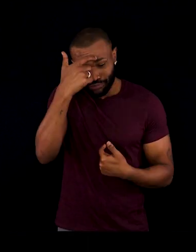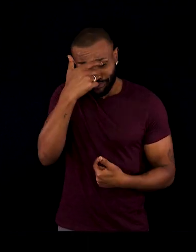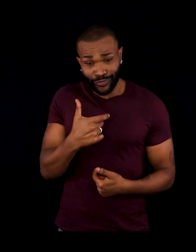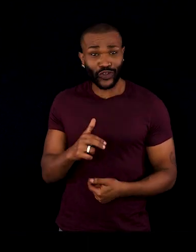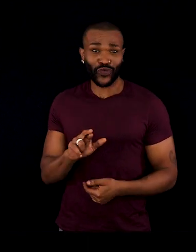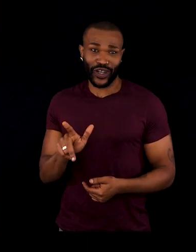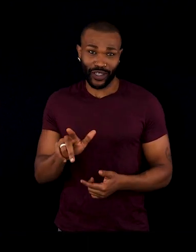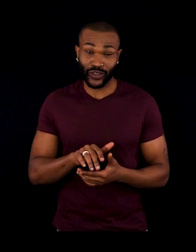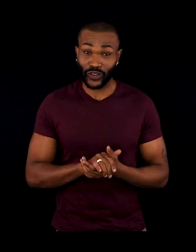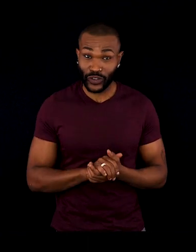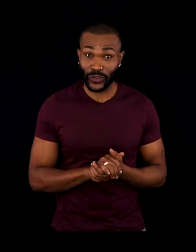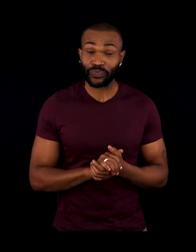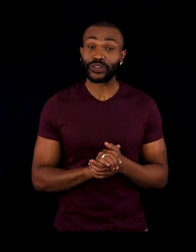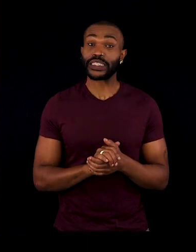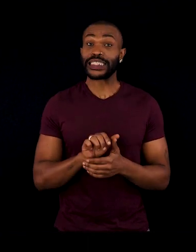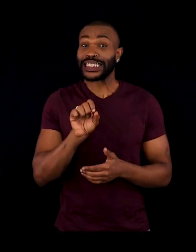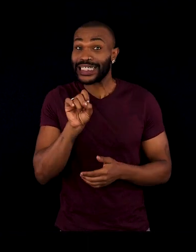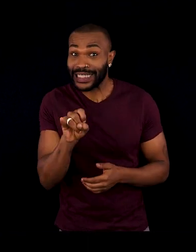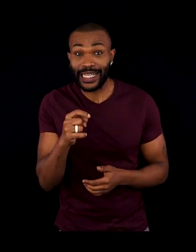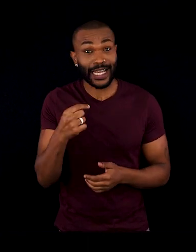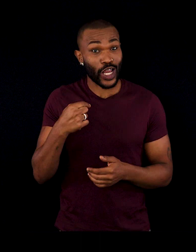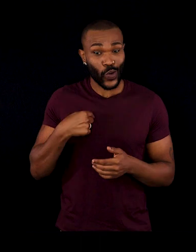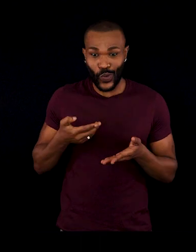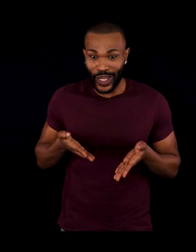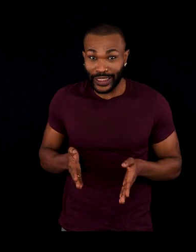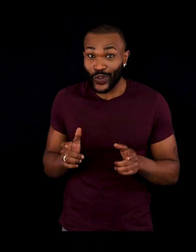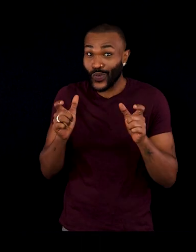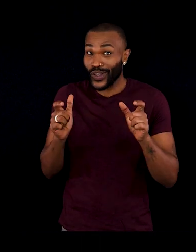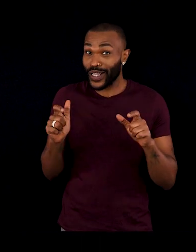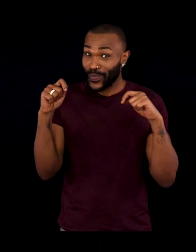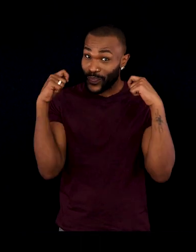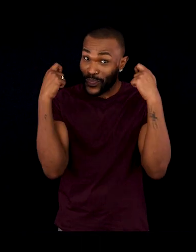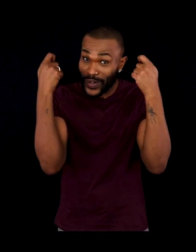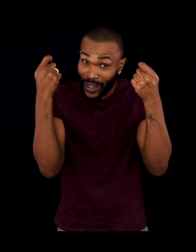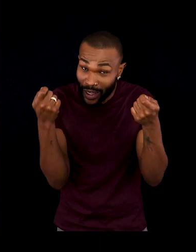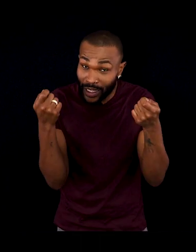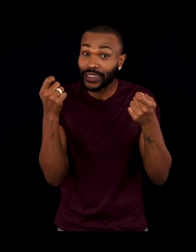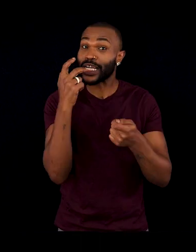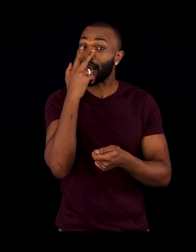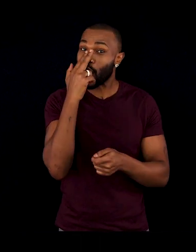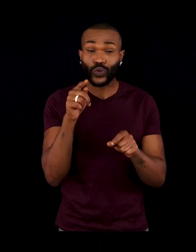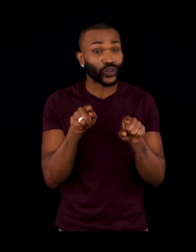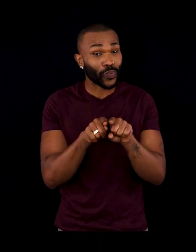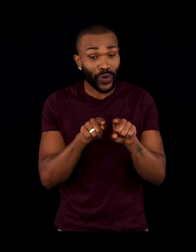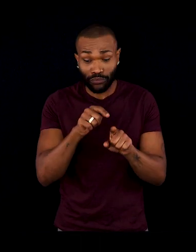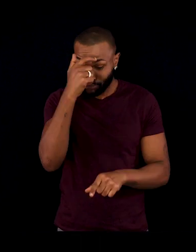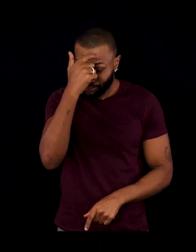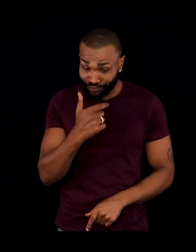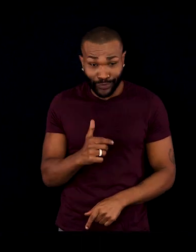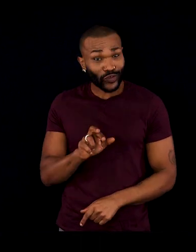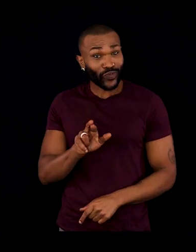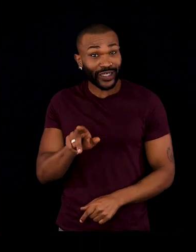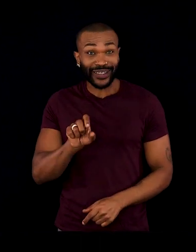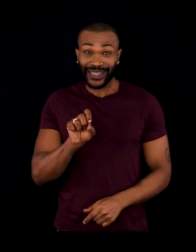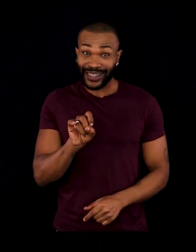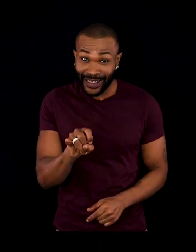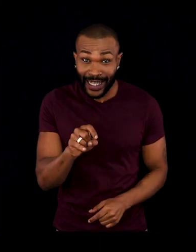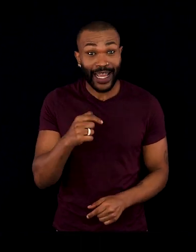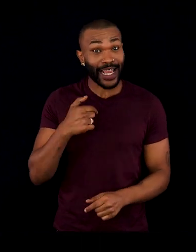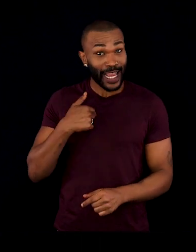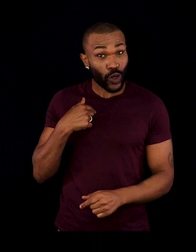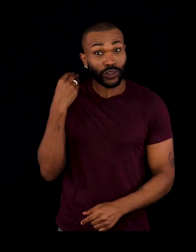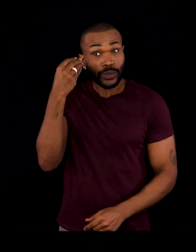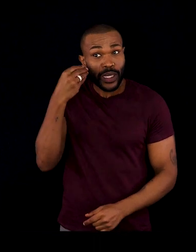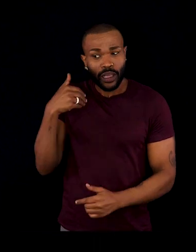outro homem. Mas também, se eu não tivesse nascido em Bragança, provavelmente eu seria um outro homem. Se eu não tivesse passado